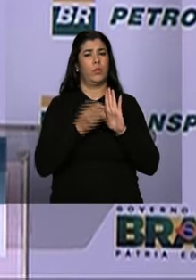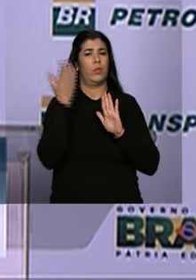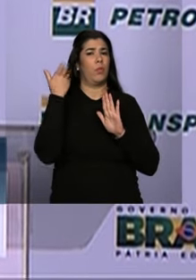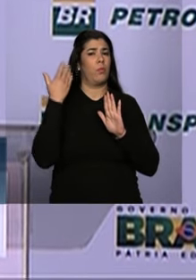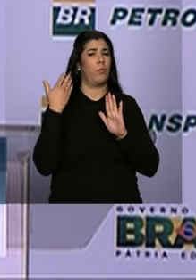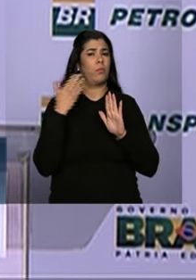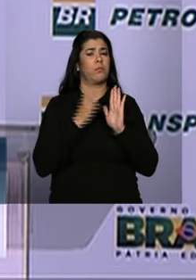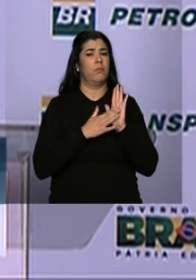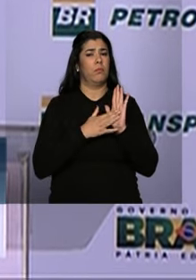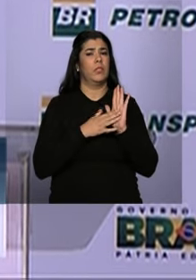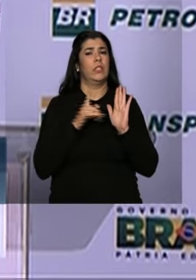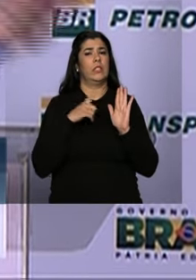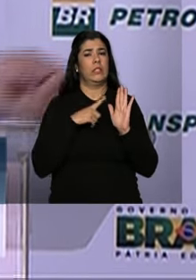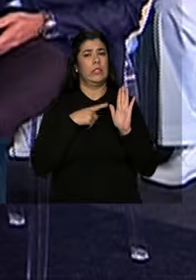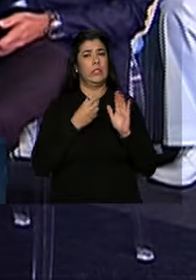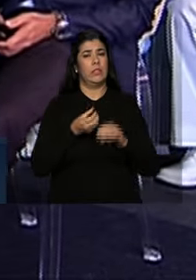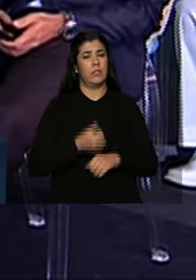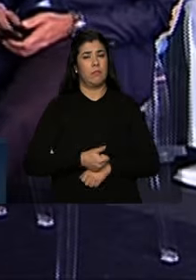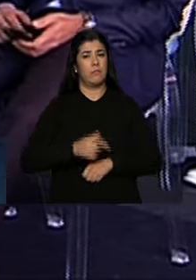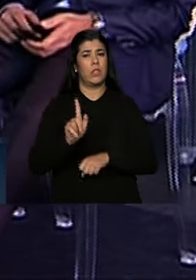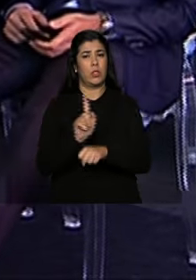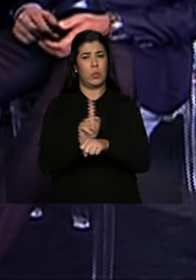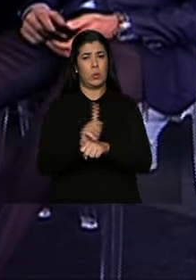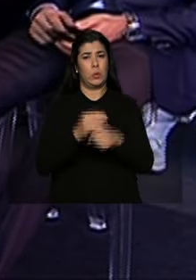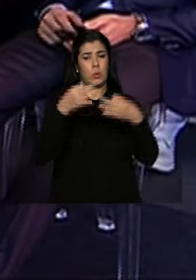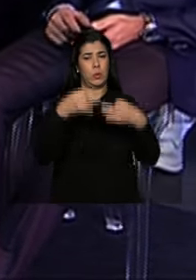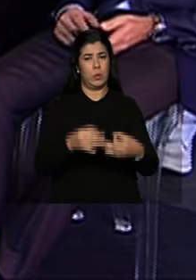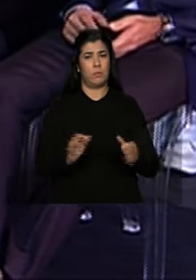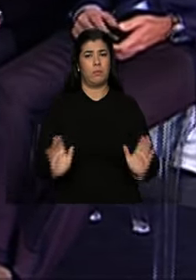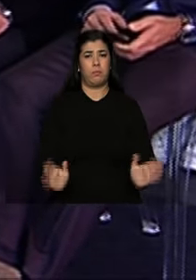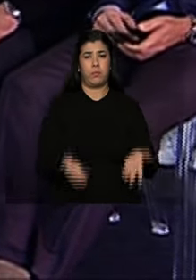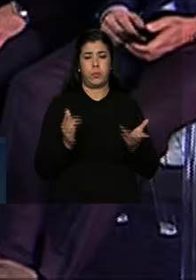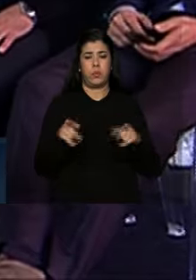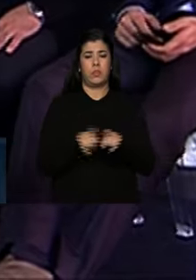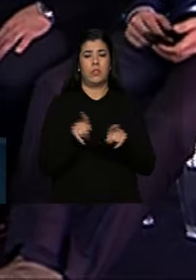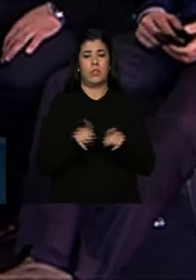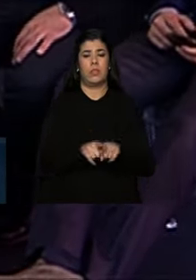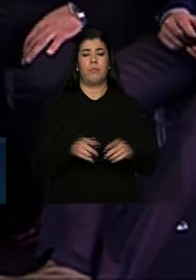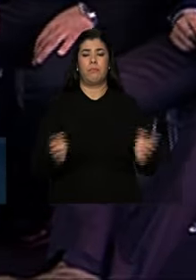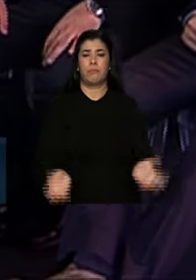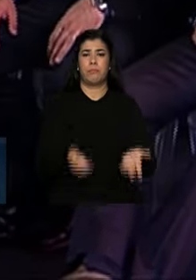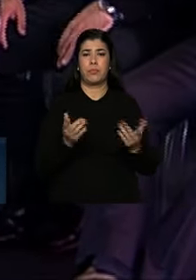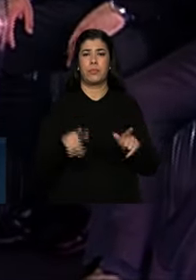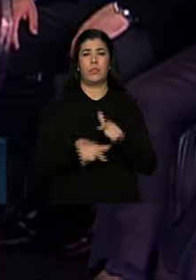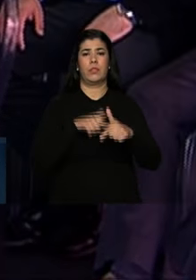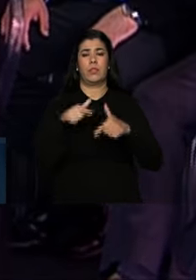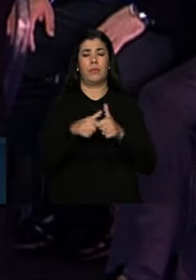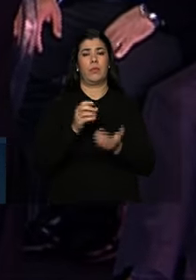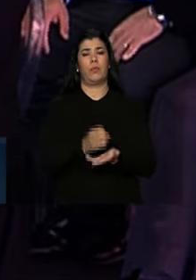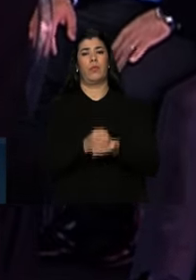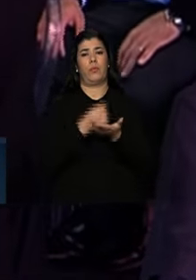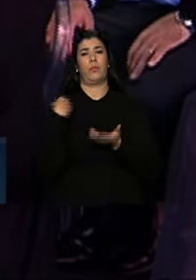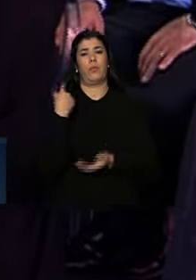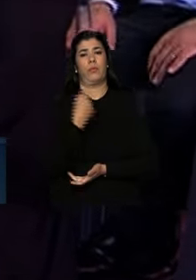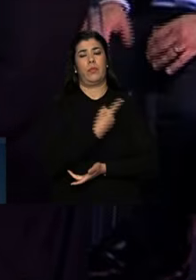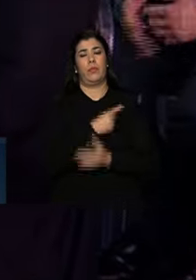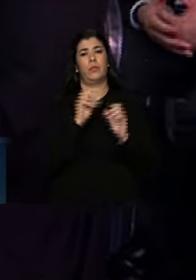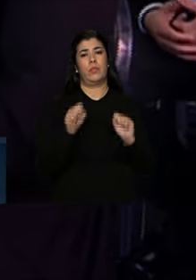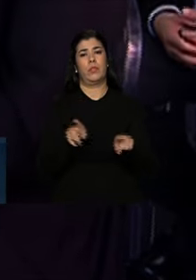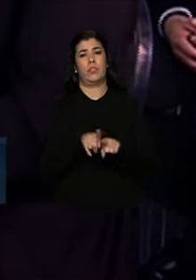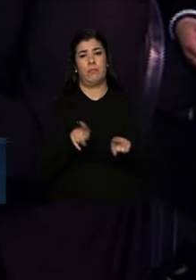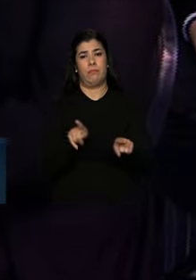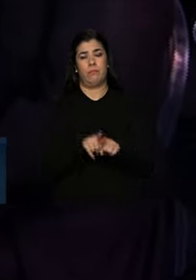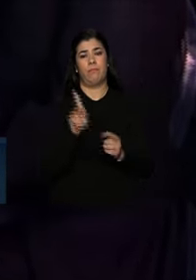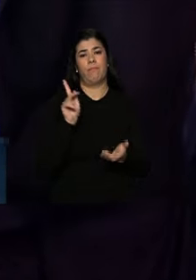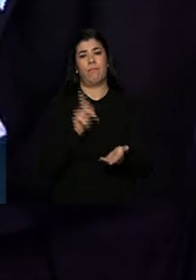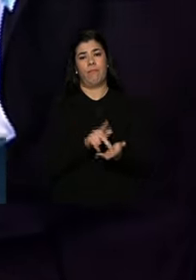atrás, tem sido a grande gestora, tem sido a grande incentivadora e tem cada vez mais trazido esse apoio para nós, para que nós possamos